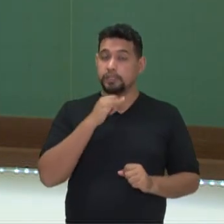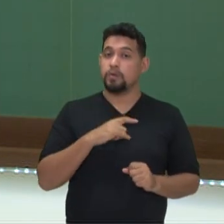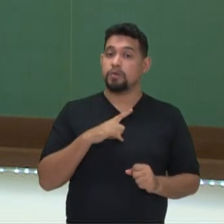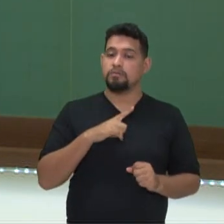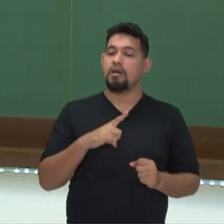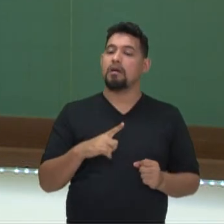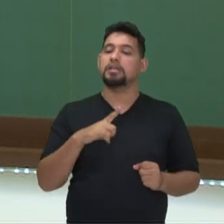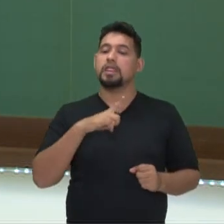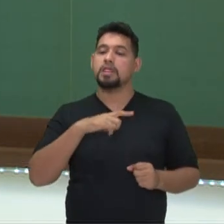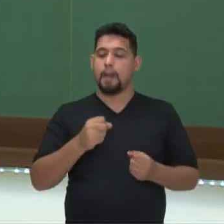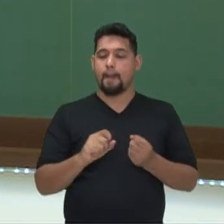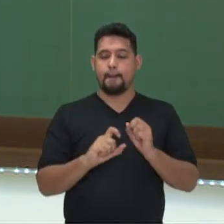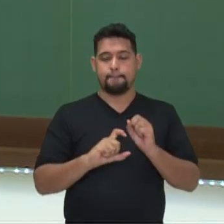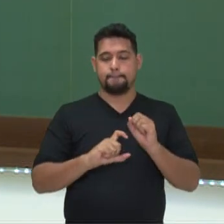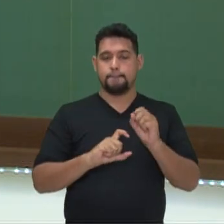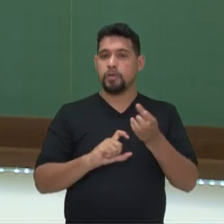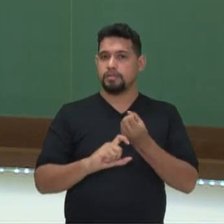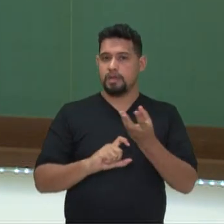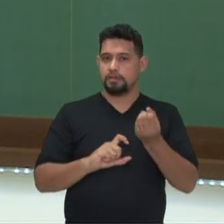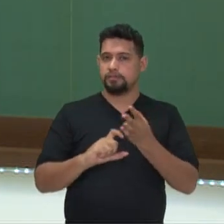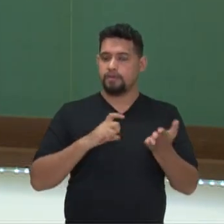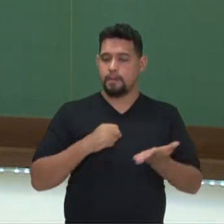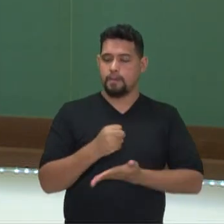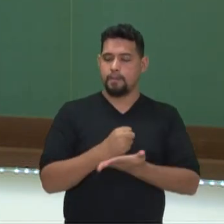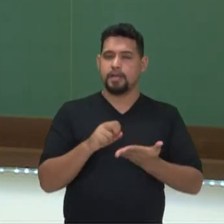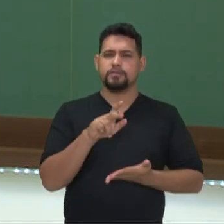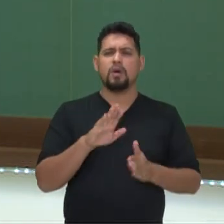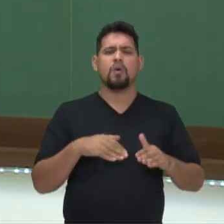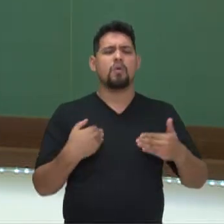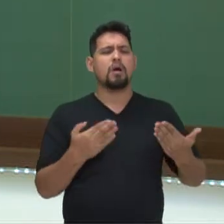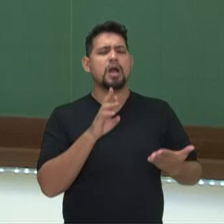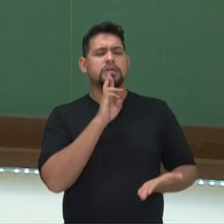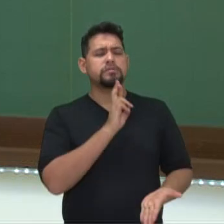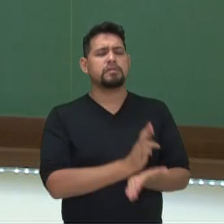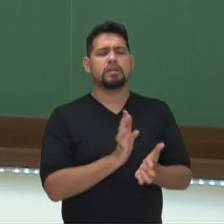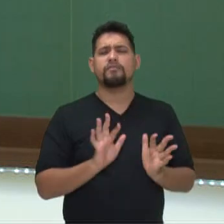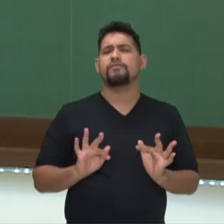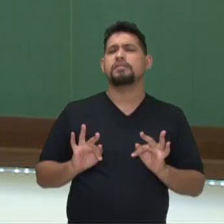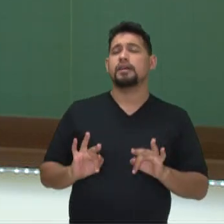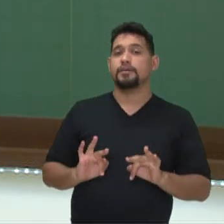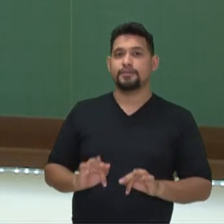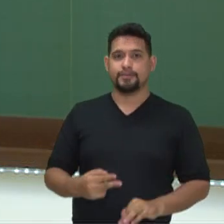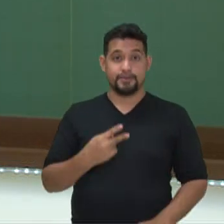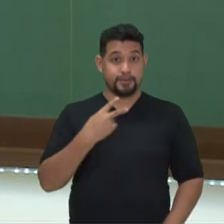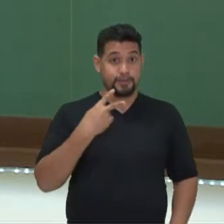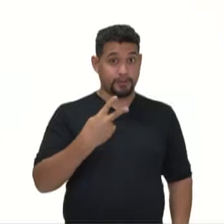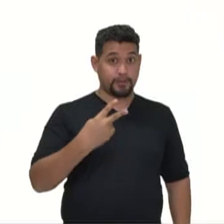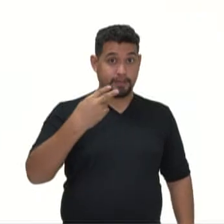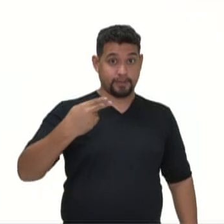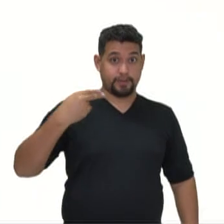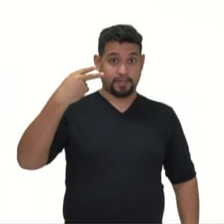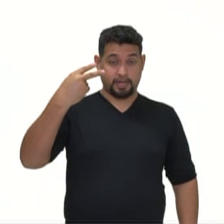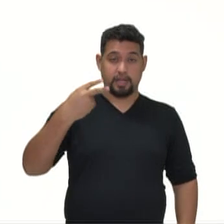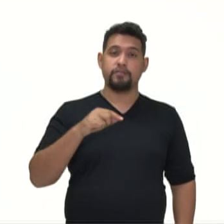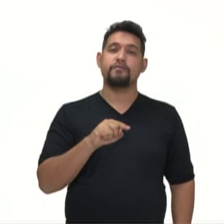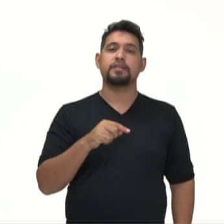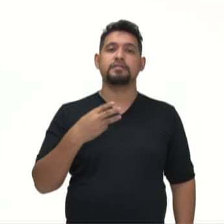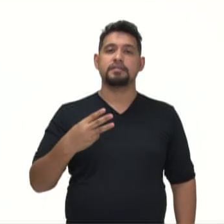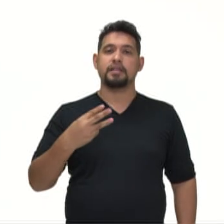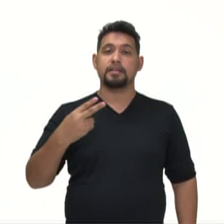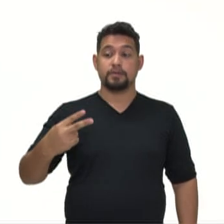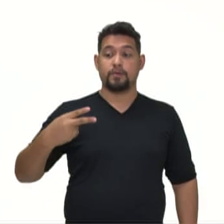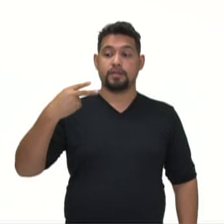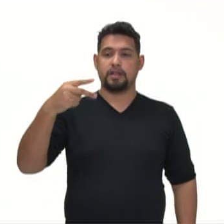potências possuem a mesma base, ok? Qual o resultado final? 2 ao quadrado vezes 3 ao quadrado